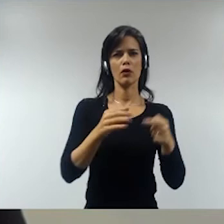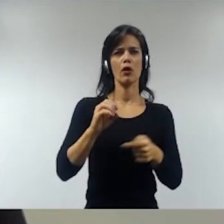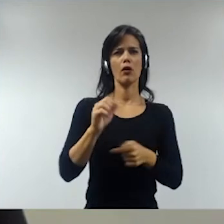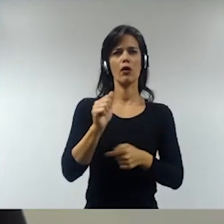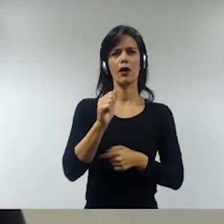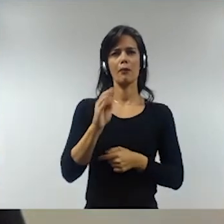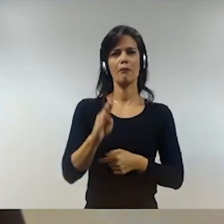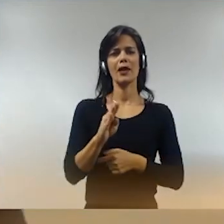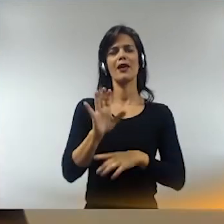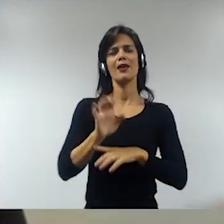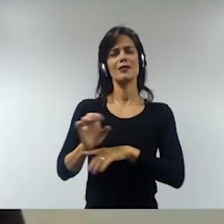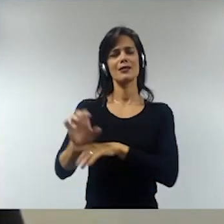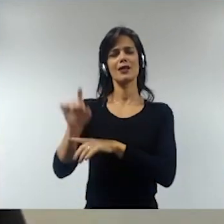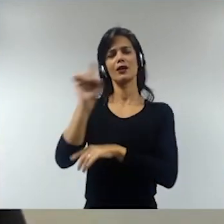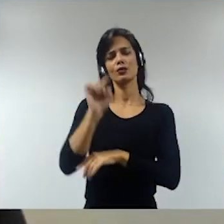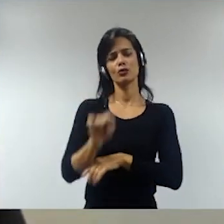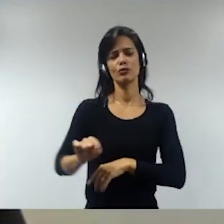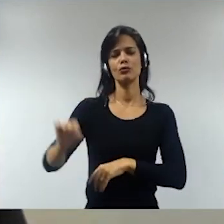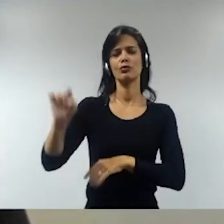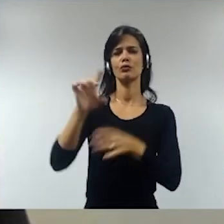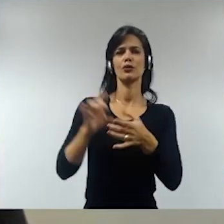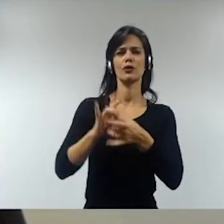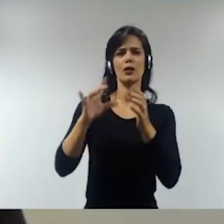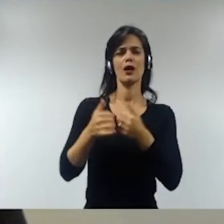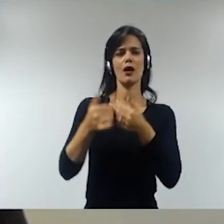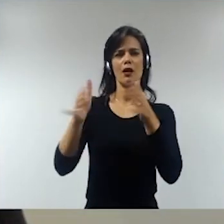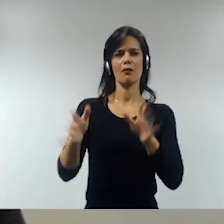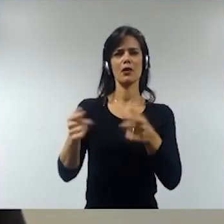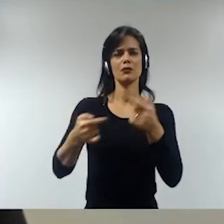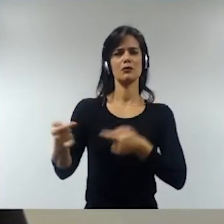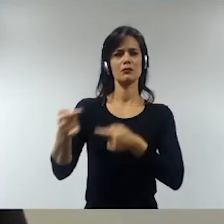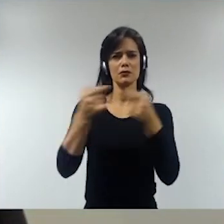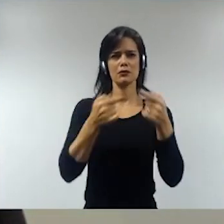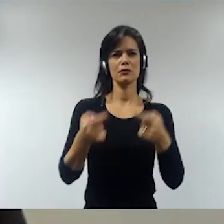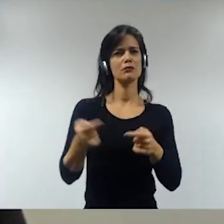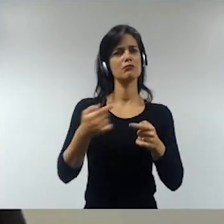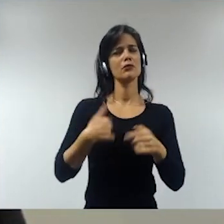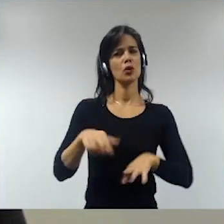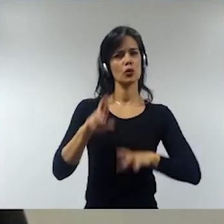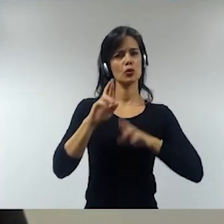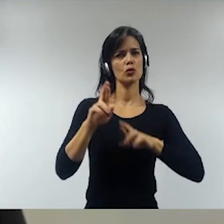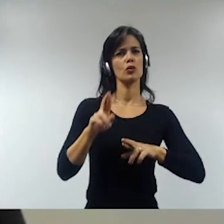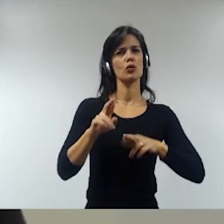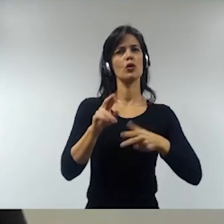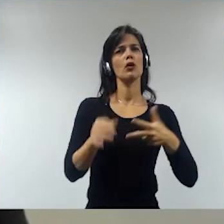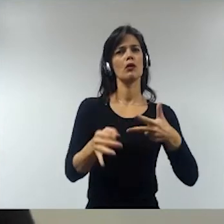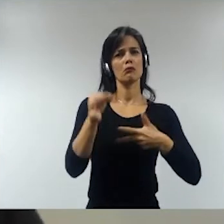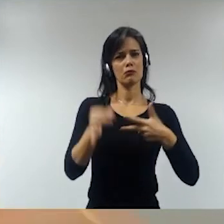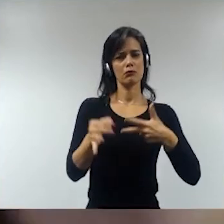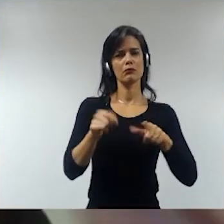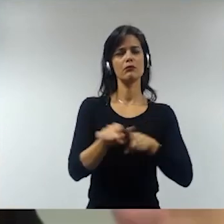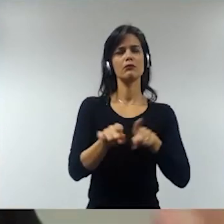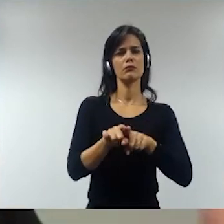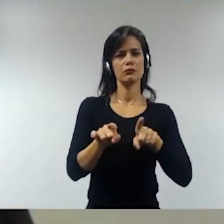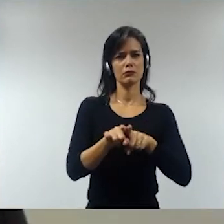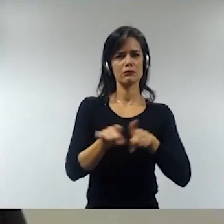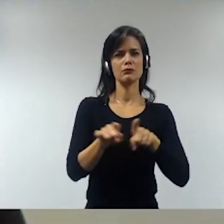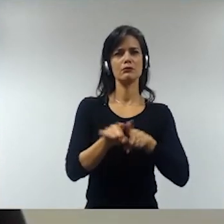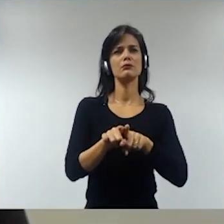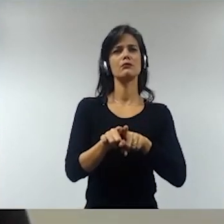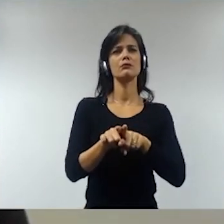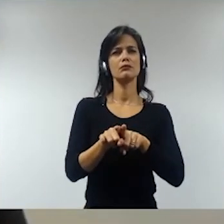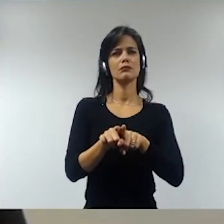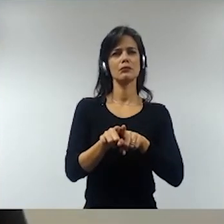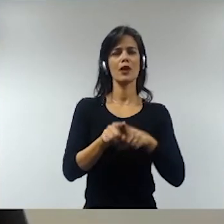OAB estarão prontas a esse debate, e eu espero que o Judiciário, que o Poder Judiciário, seja no seu